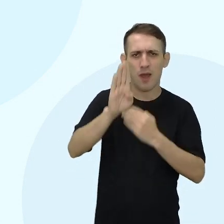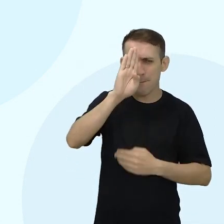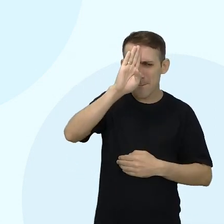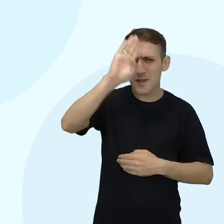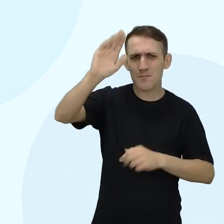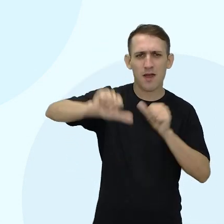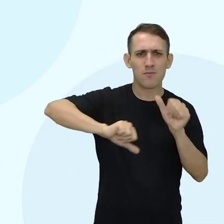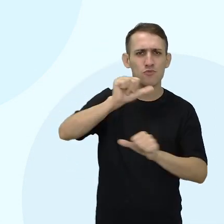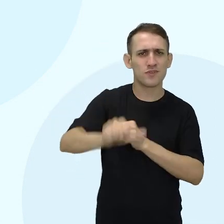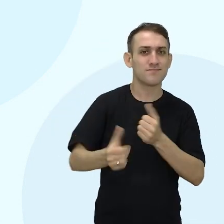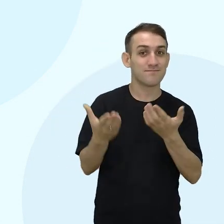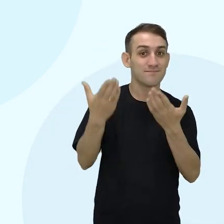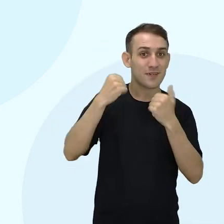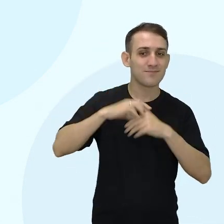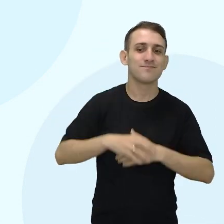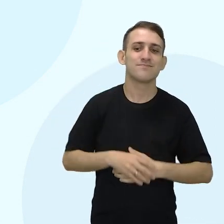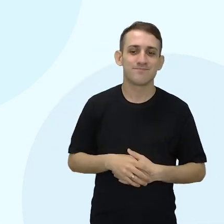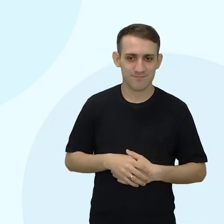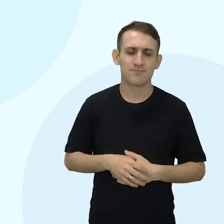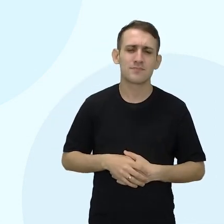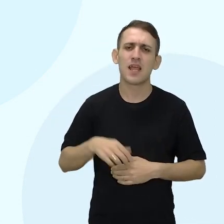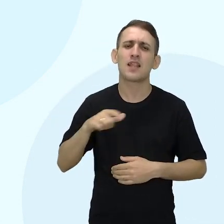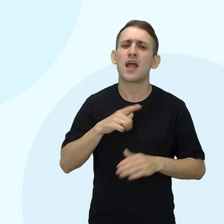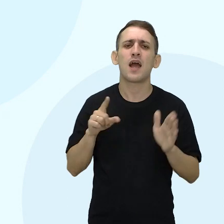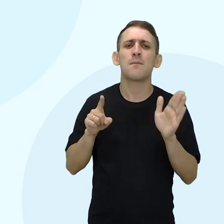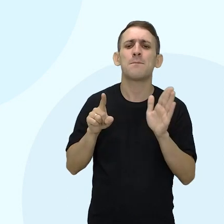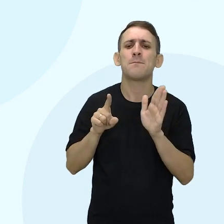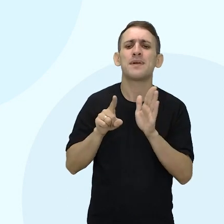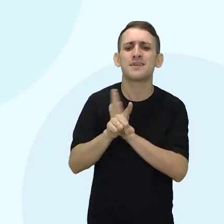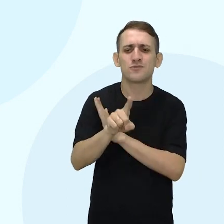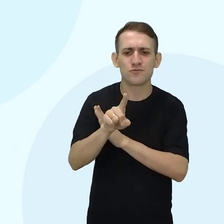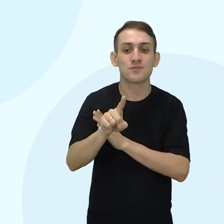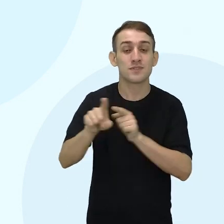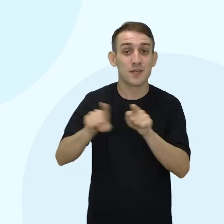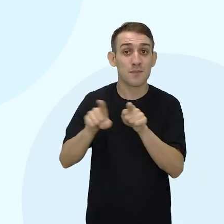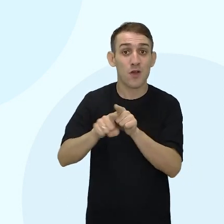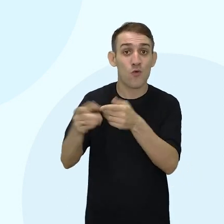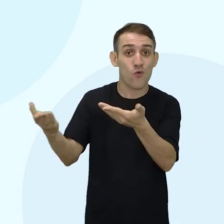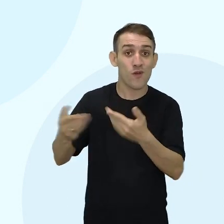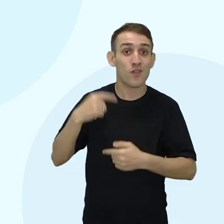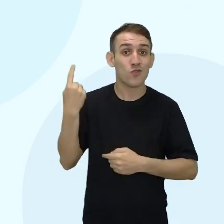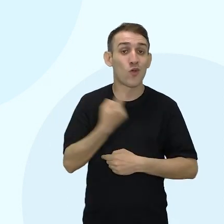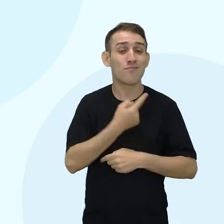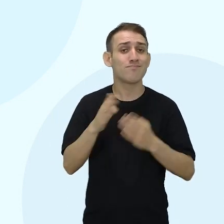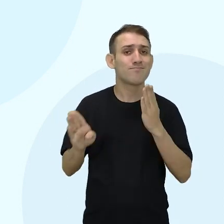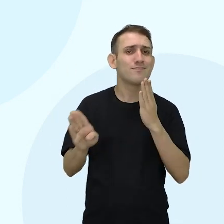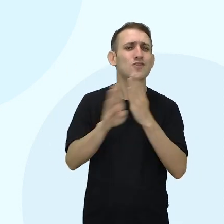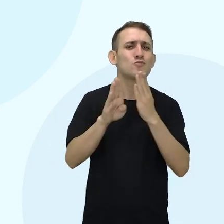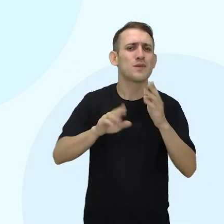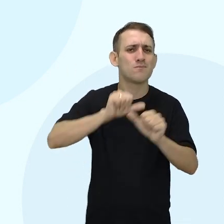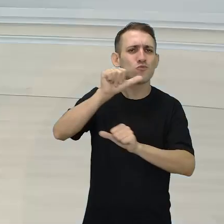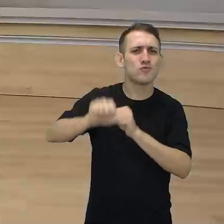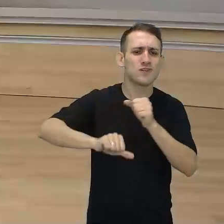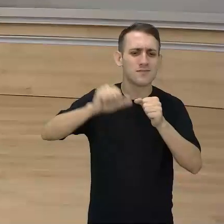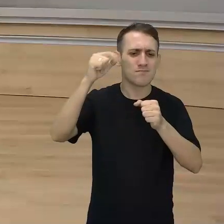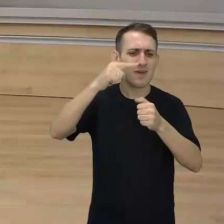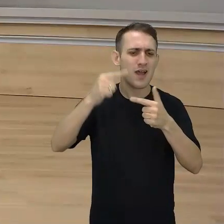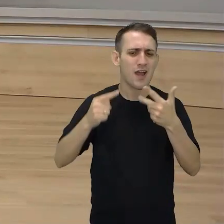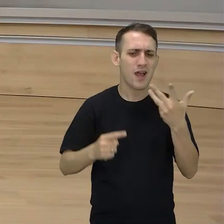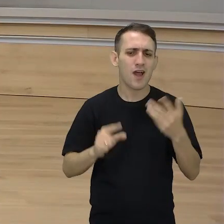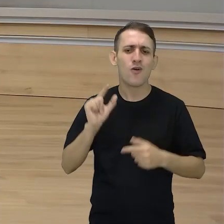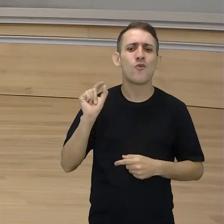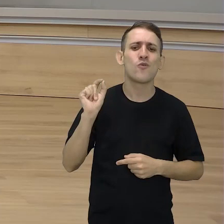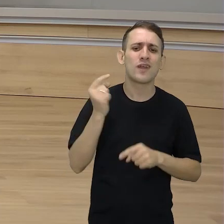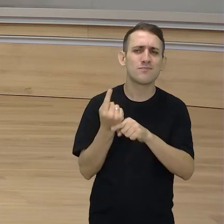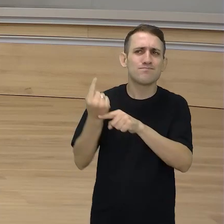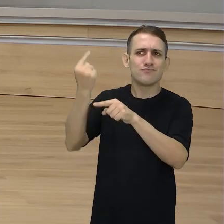principais mudanças? Então é uma pergunta e um convite. Vamos descobrir aí quais foram as mudanças aí desde